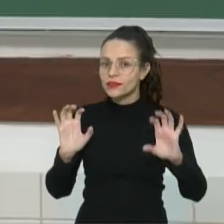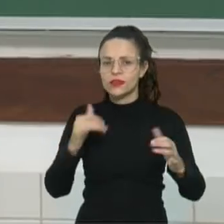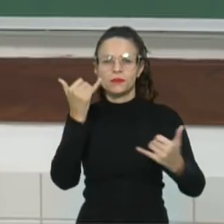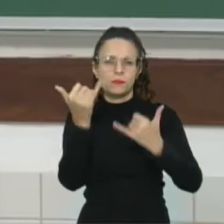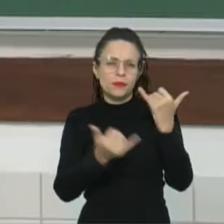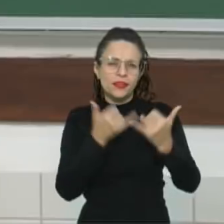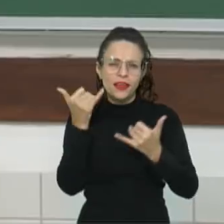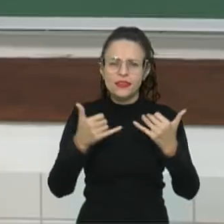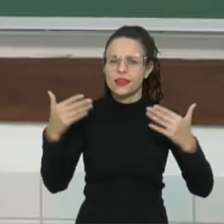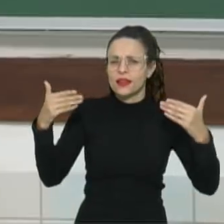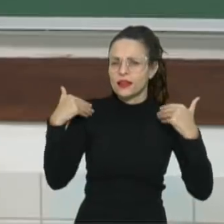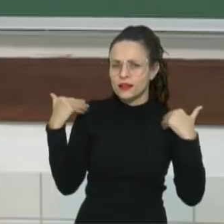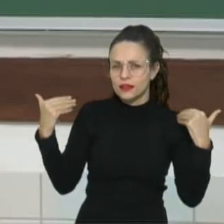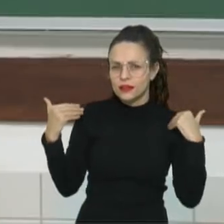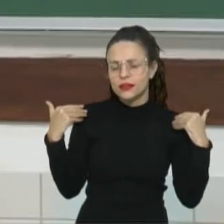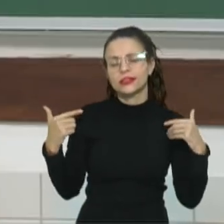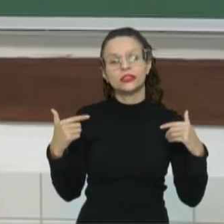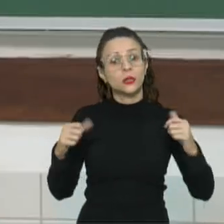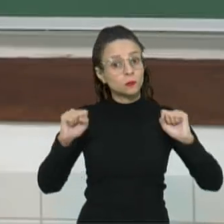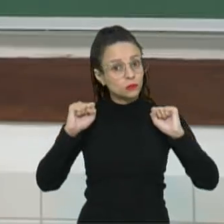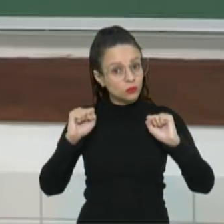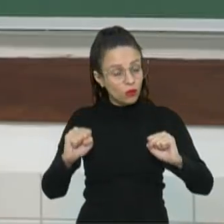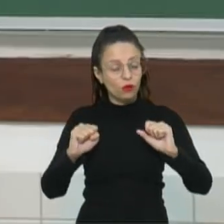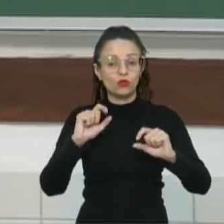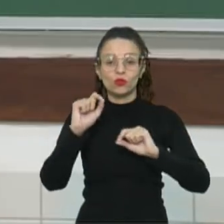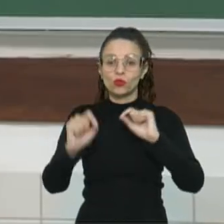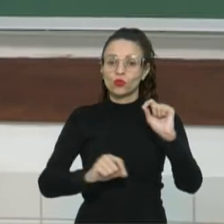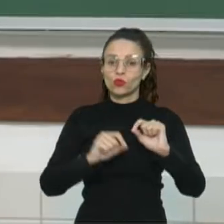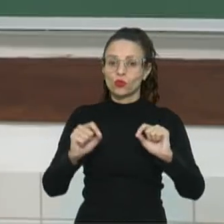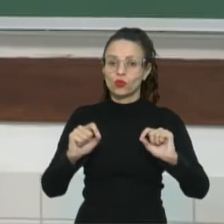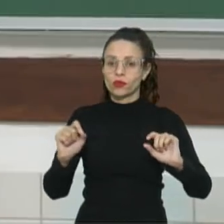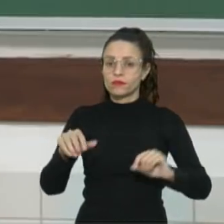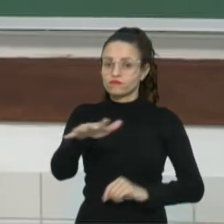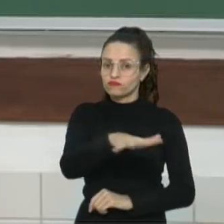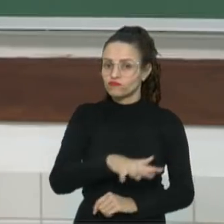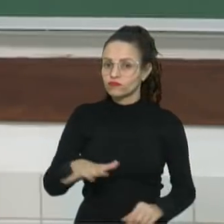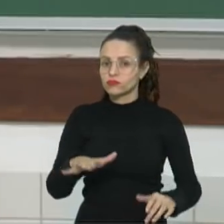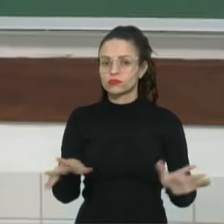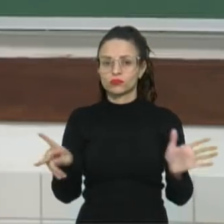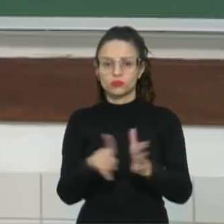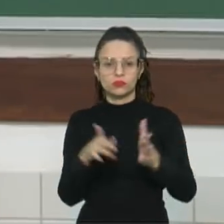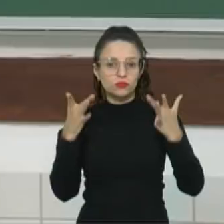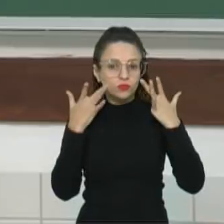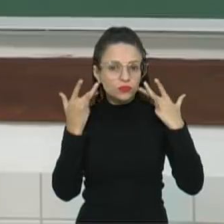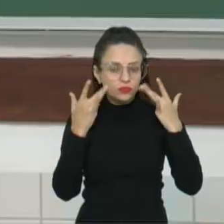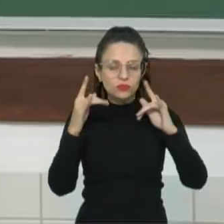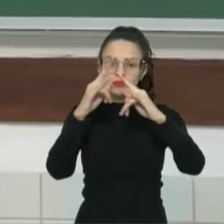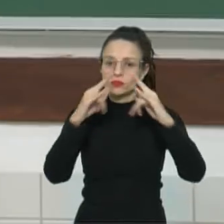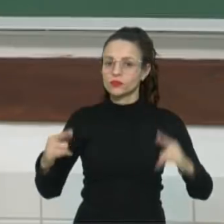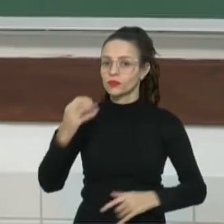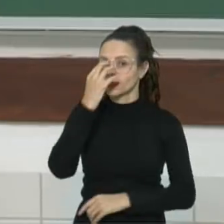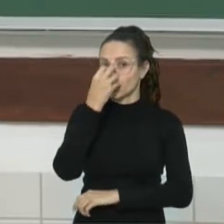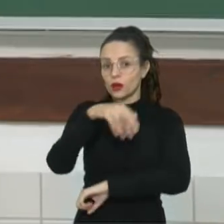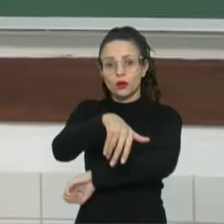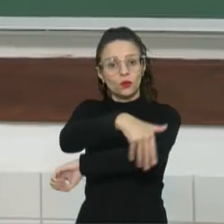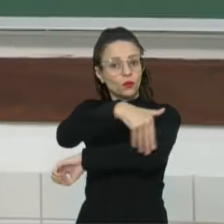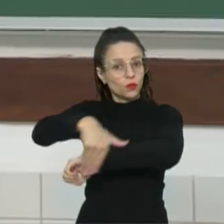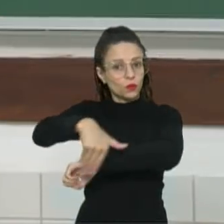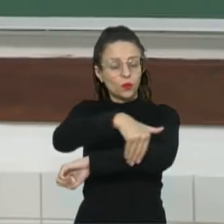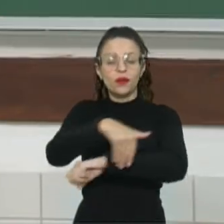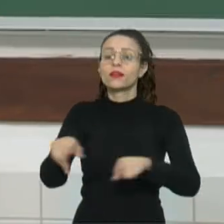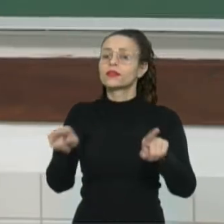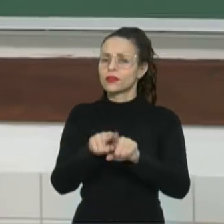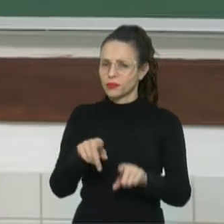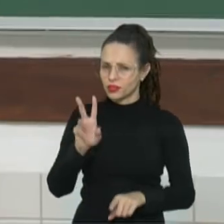a alegria, né? E ele pode tanto trabalhar o espetáculo ali, teatral, no circo, na rua. A gente